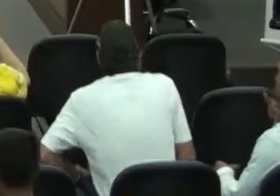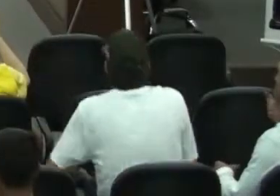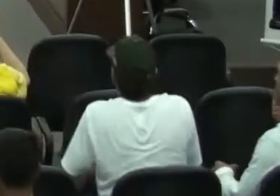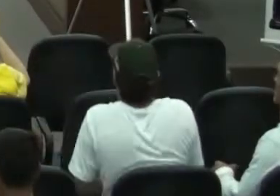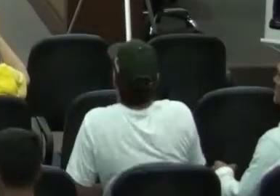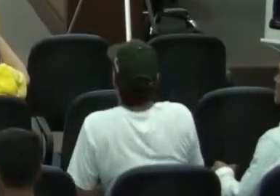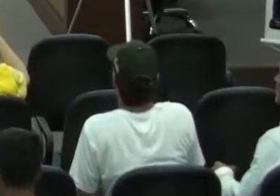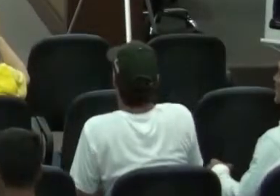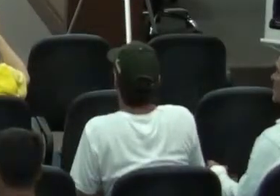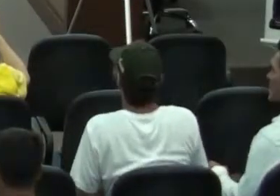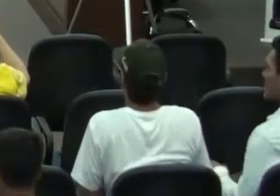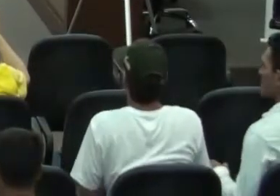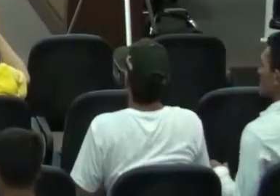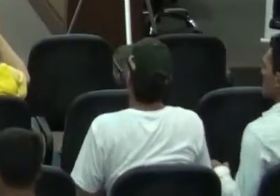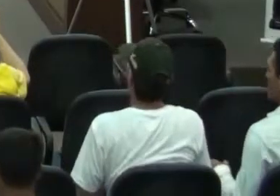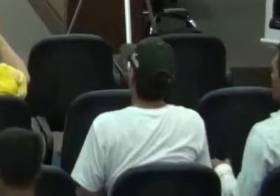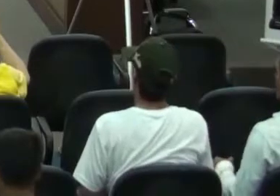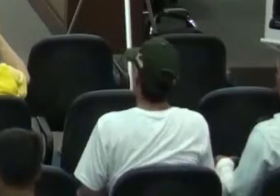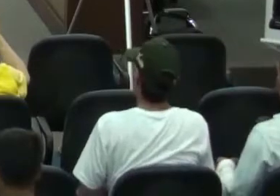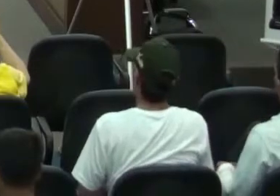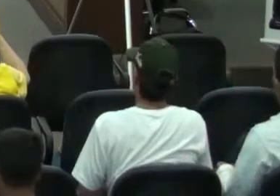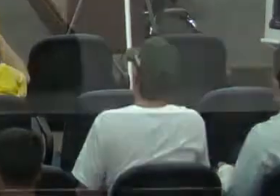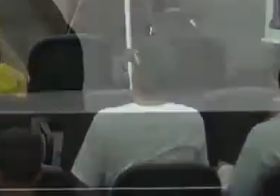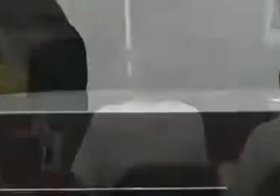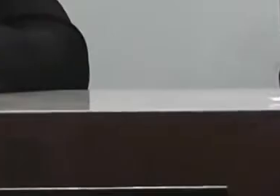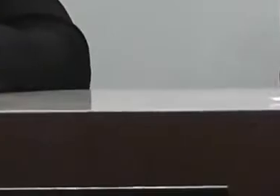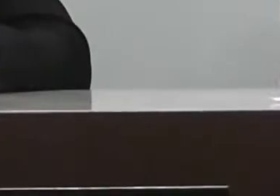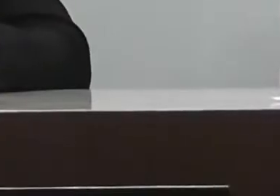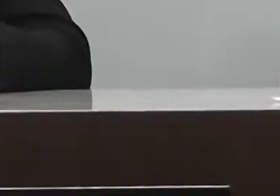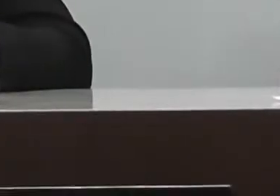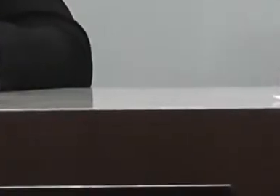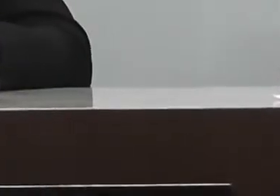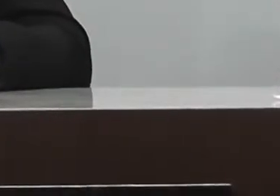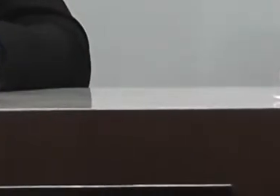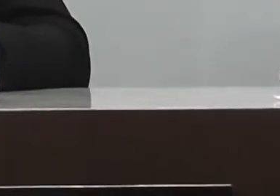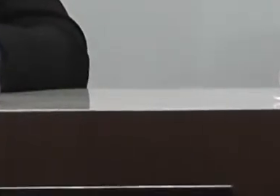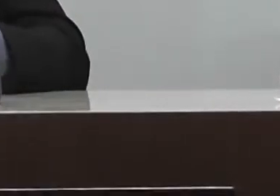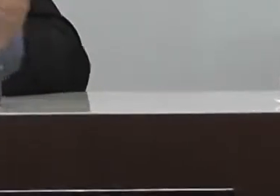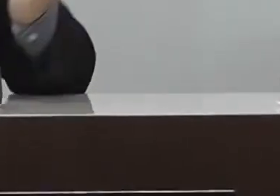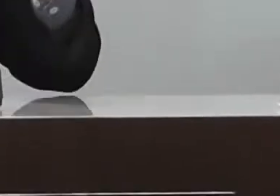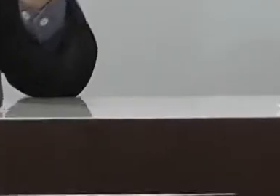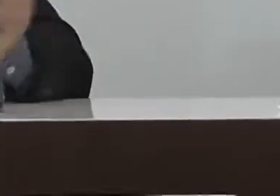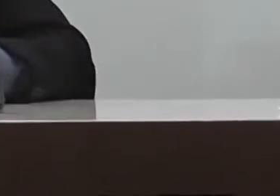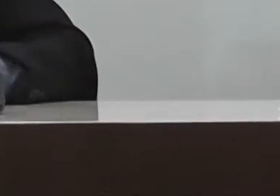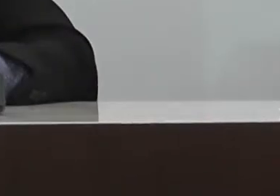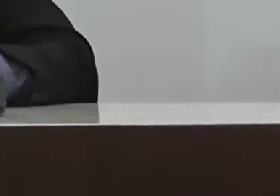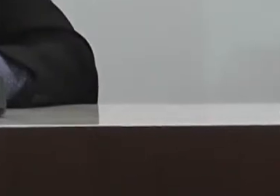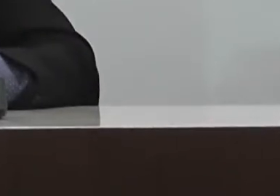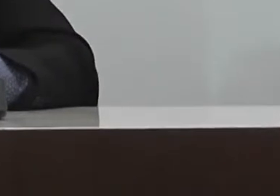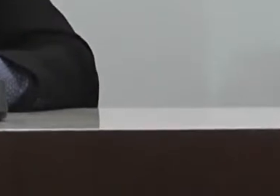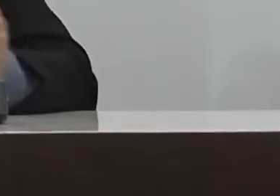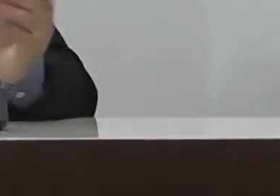Em votação? Mas acho que aqui está bom. Todos os vereadores, então, concordam com a sua